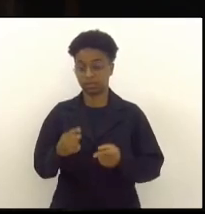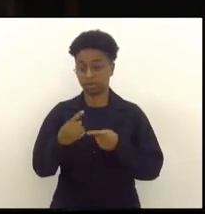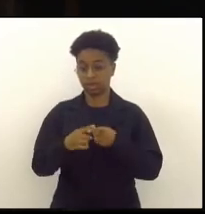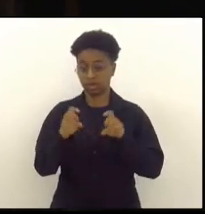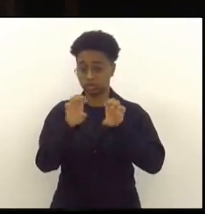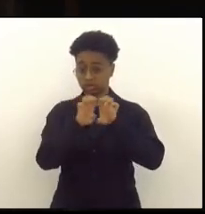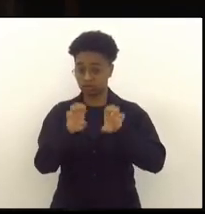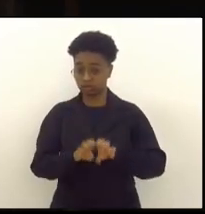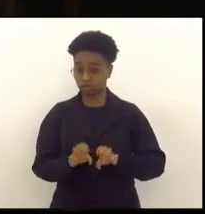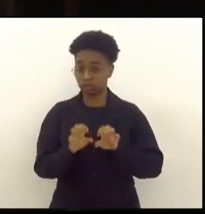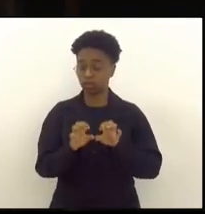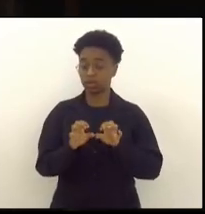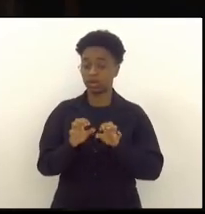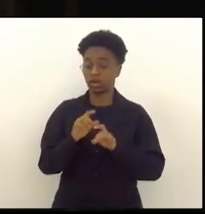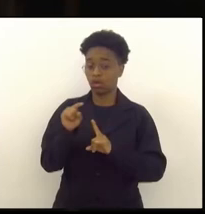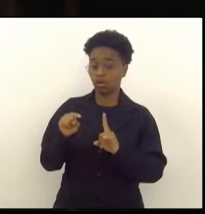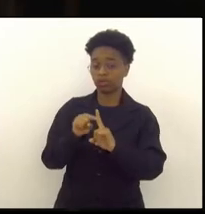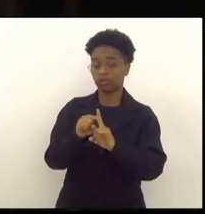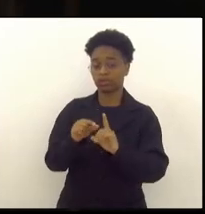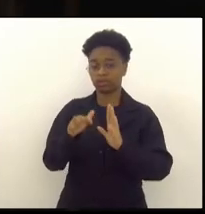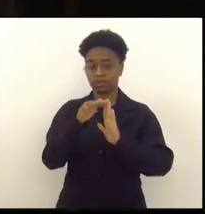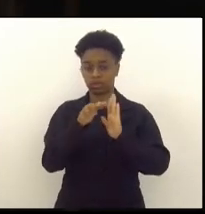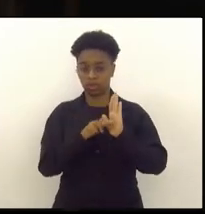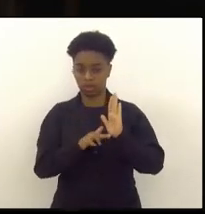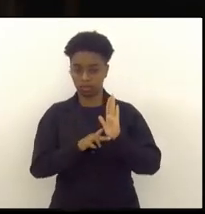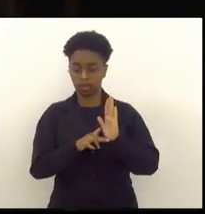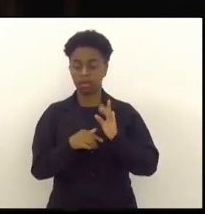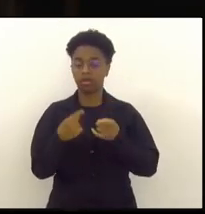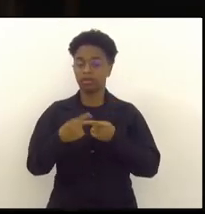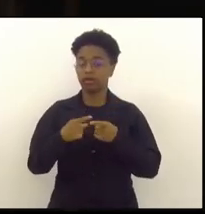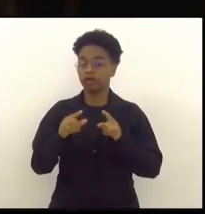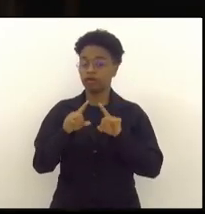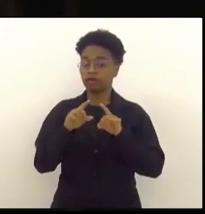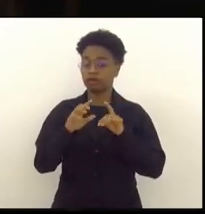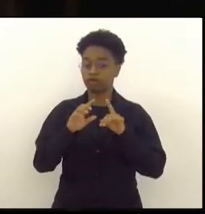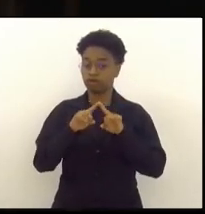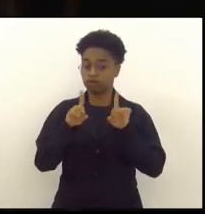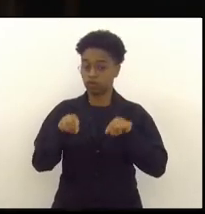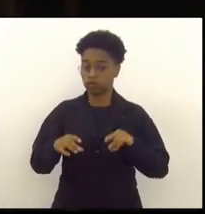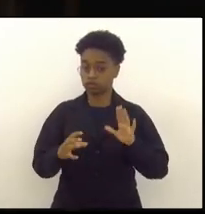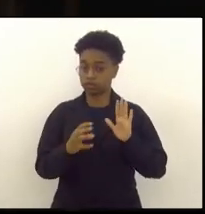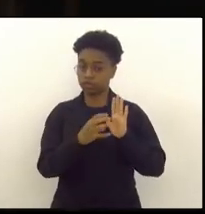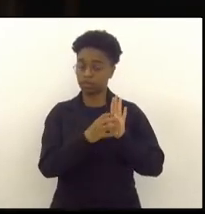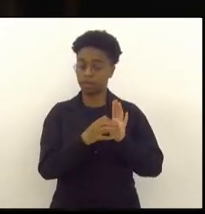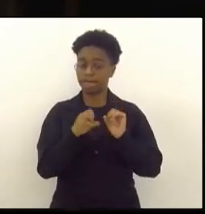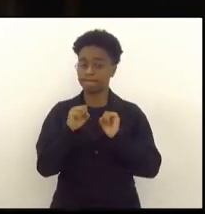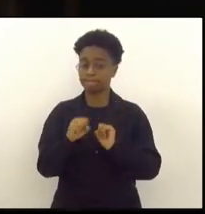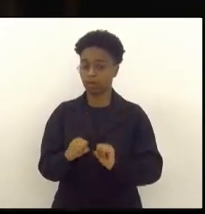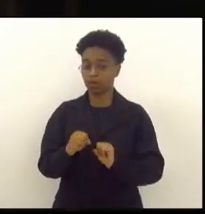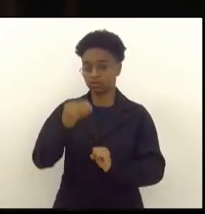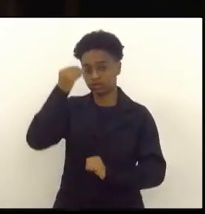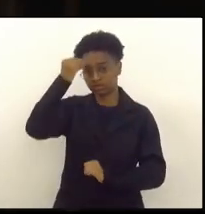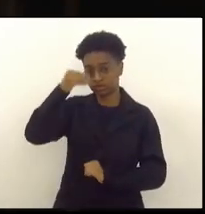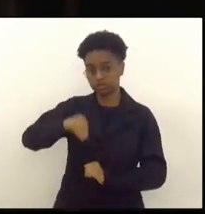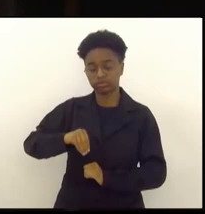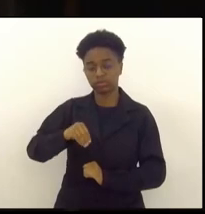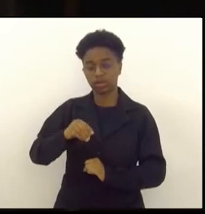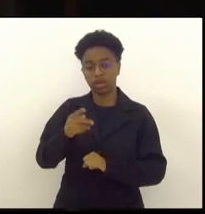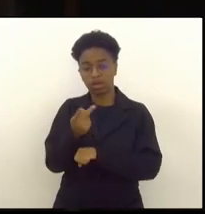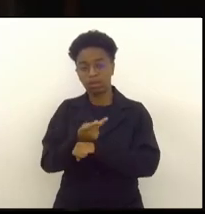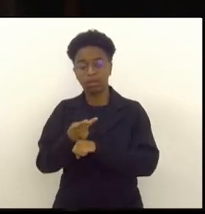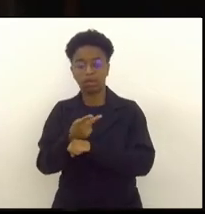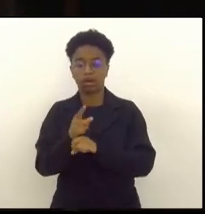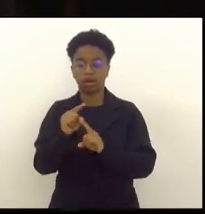estrutura, as normas. Um servidor público pode abrir mão de buscar os fins para